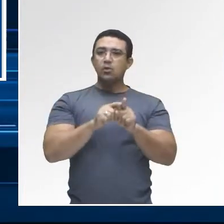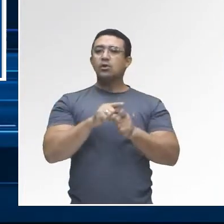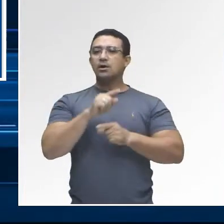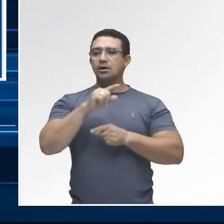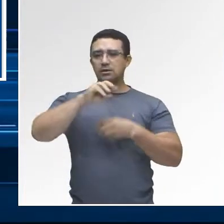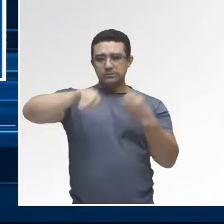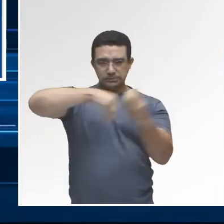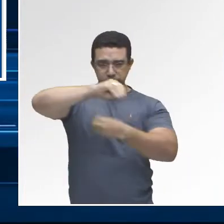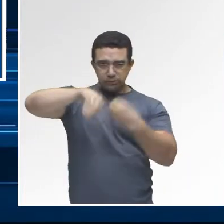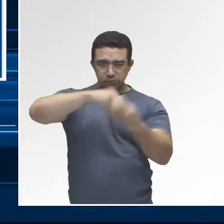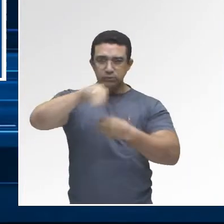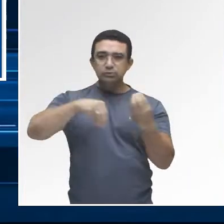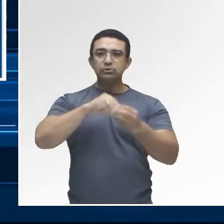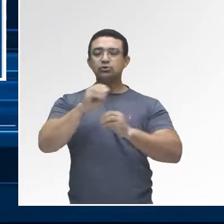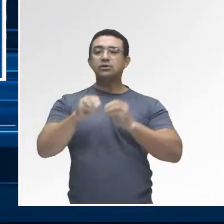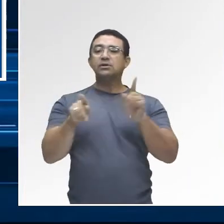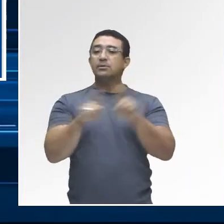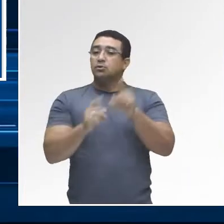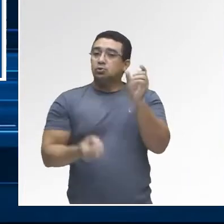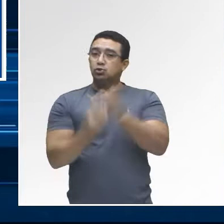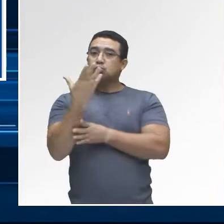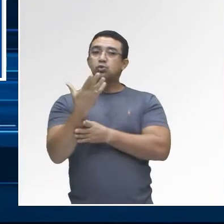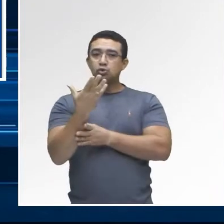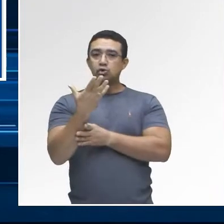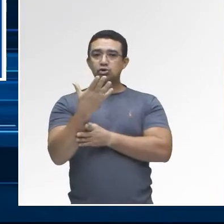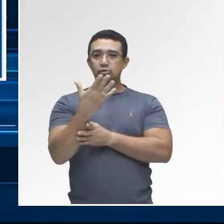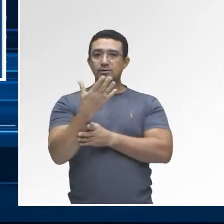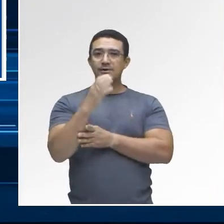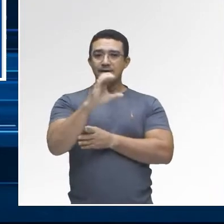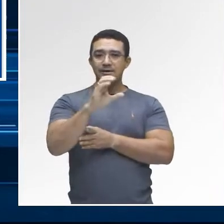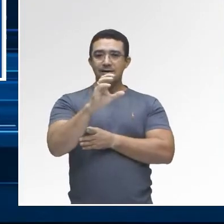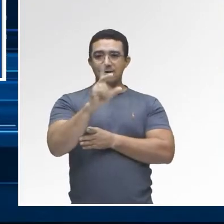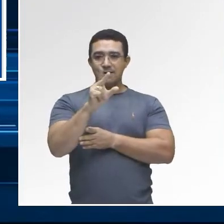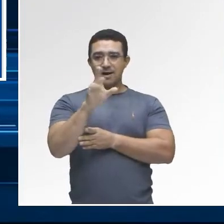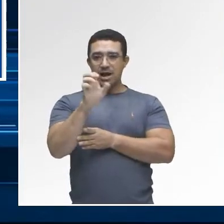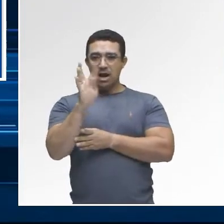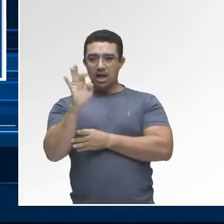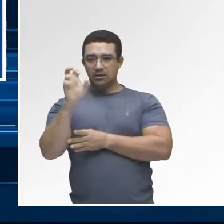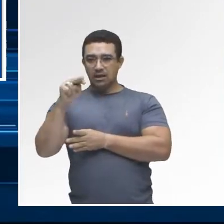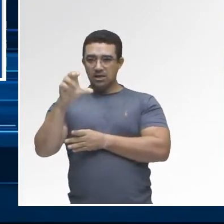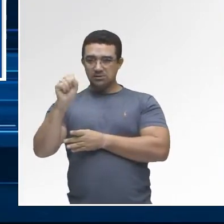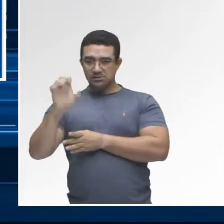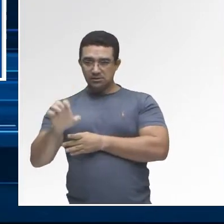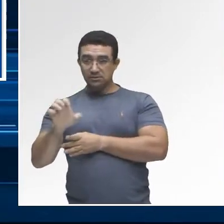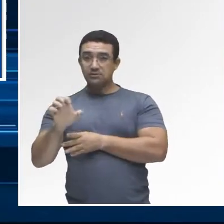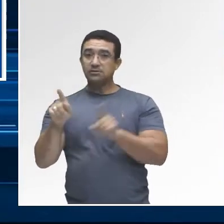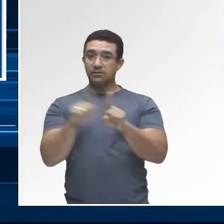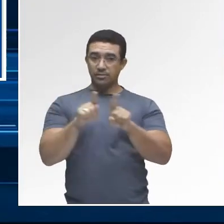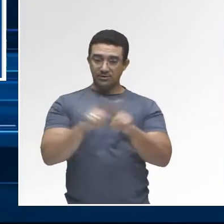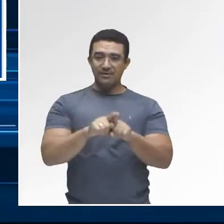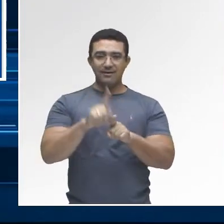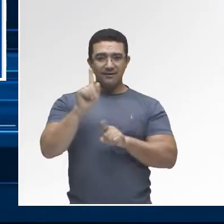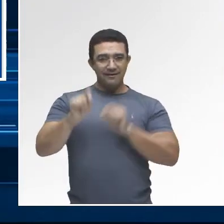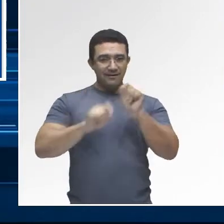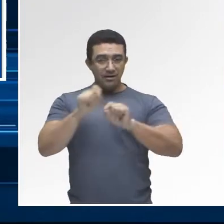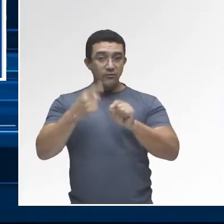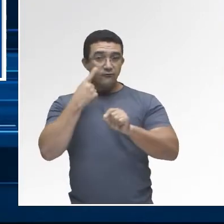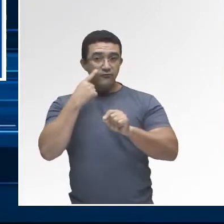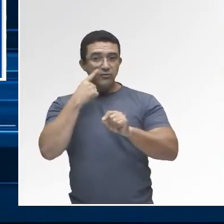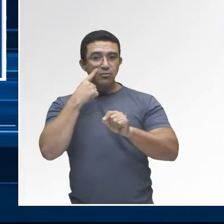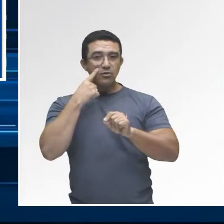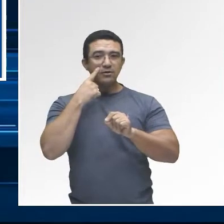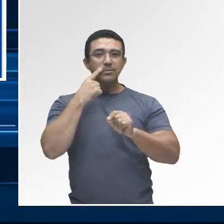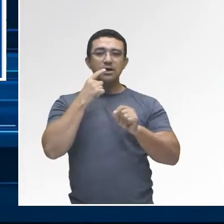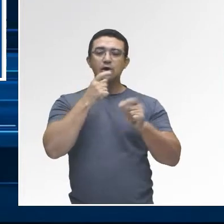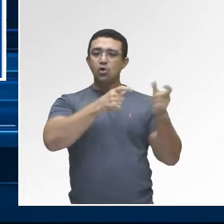elas se fundem, formando a civilização creto-micênica. Nós demos uma olhadinha lá em Atenas, que é